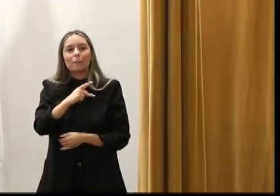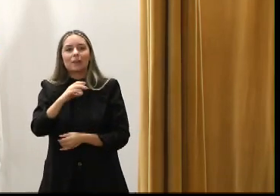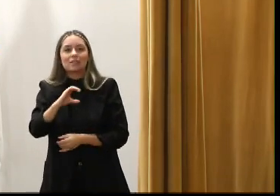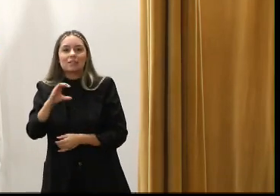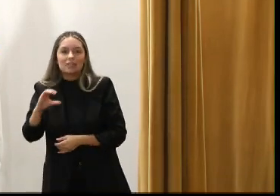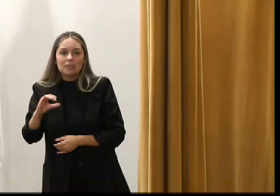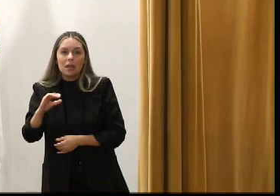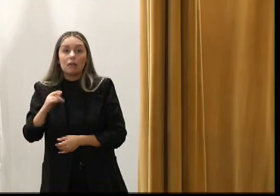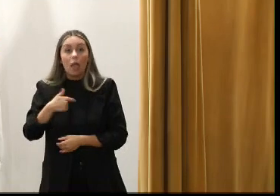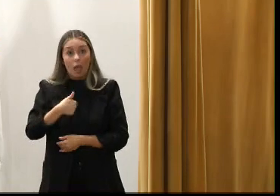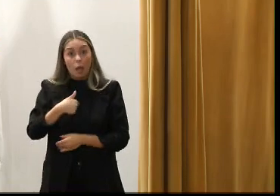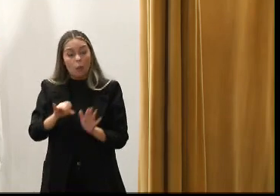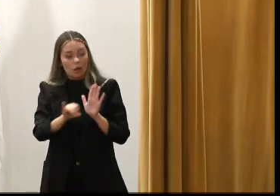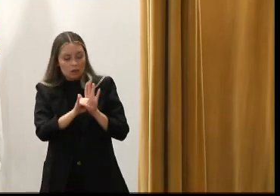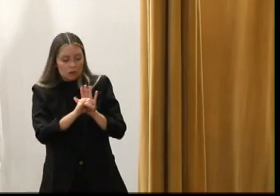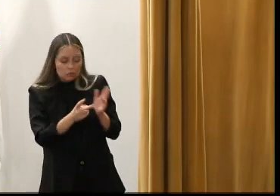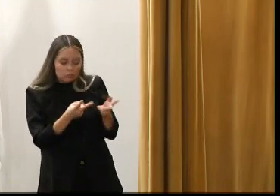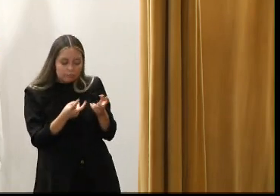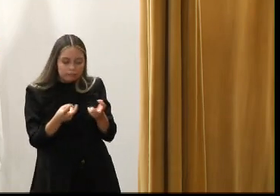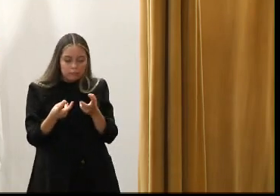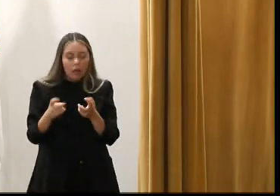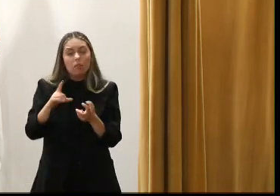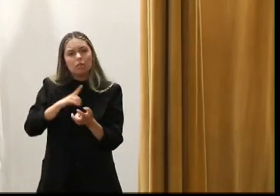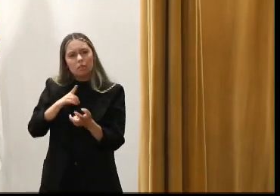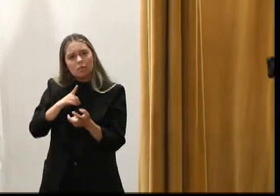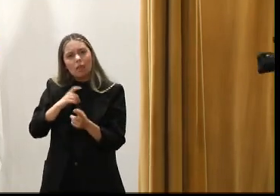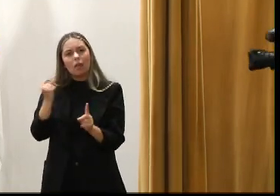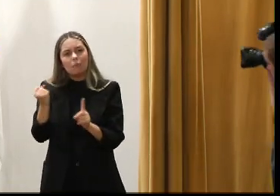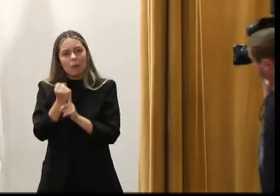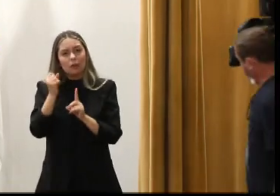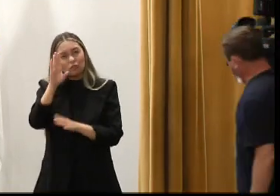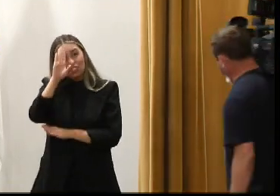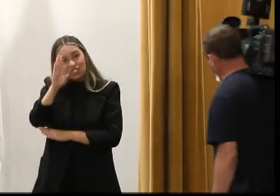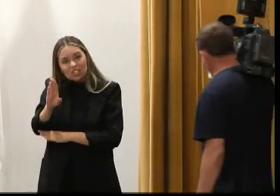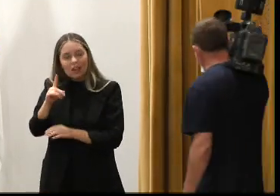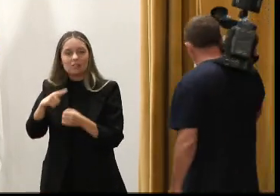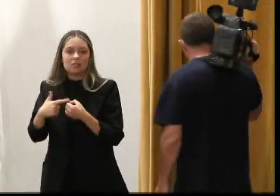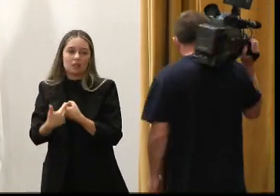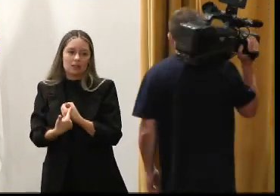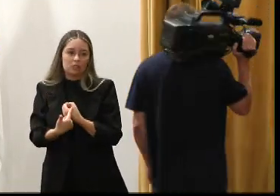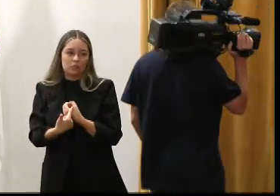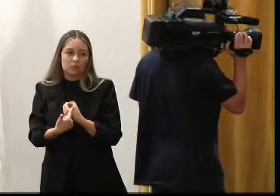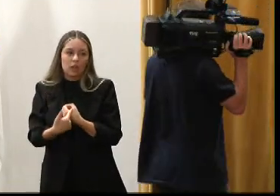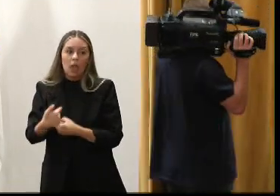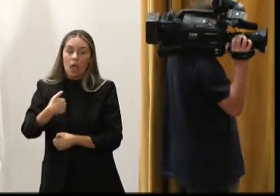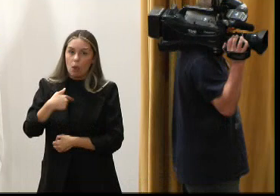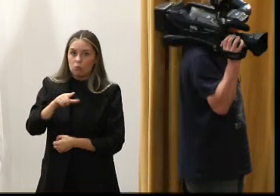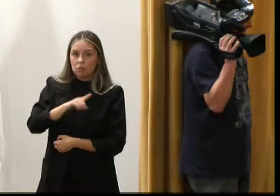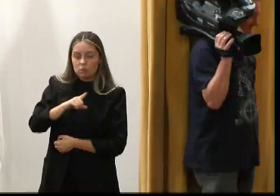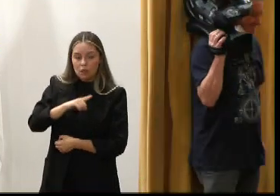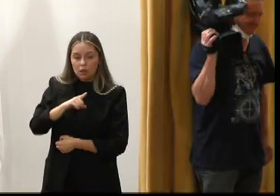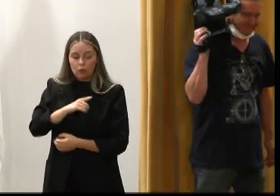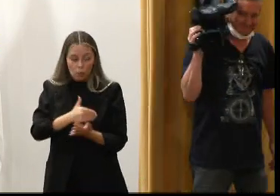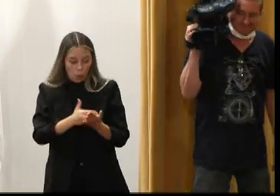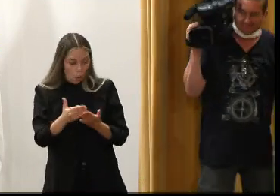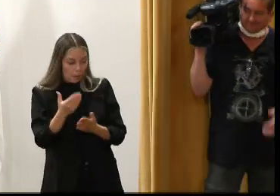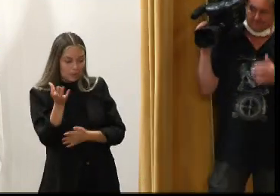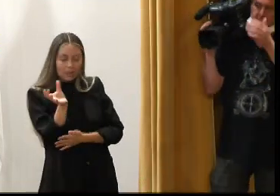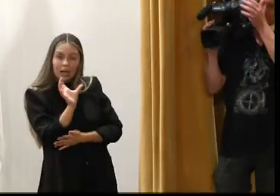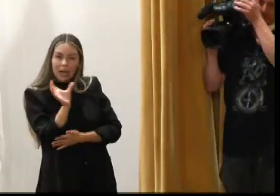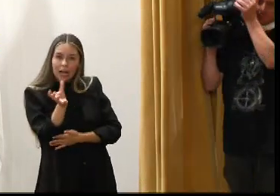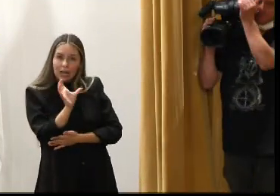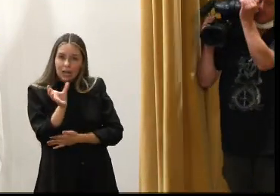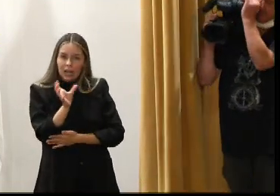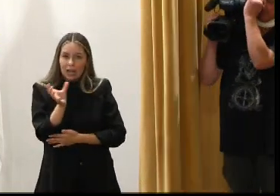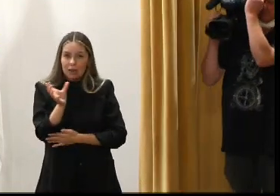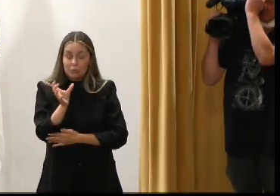que eu identifiquei que teriam um impacto direto nas cidades. Ou seja, eu vou desde os eventos climáticos